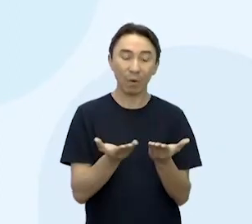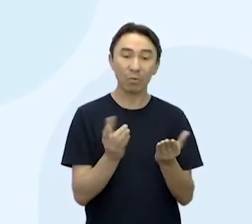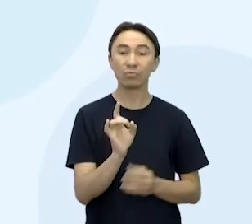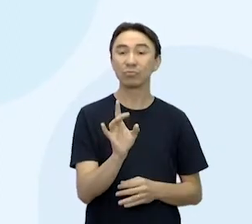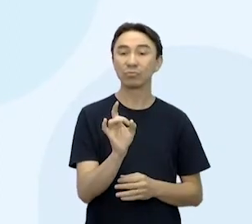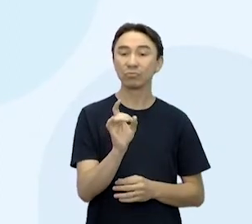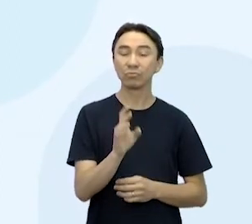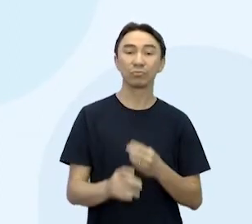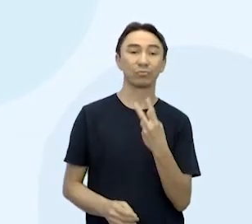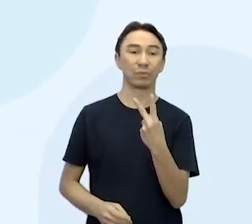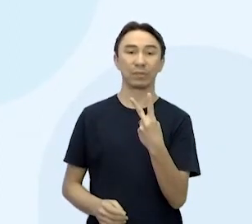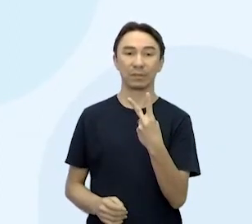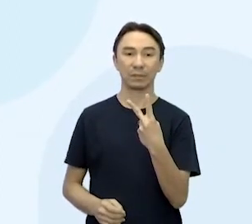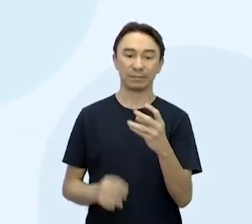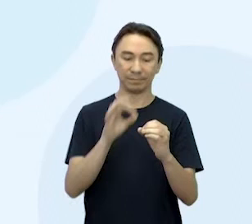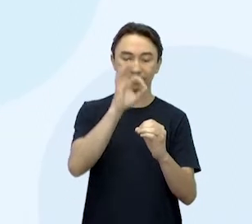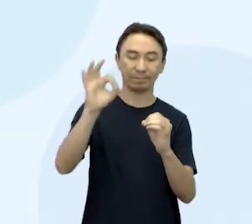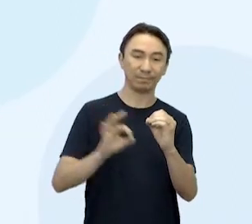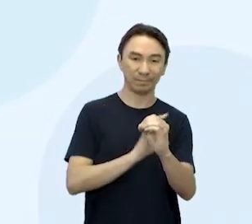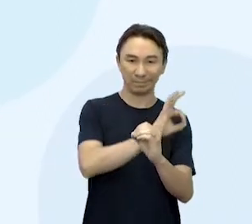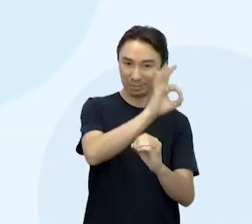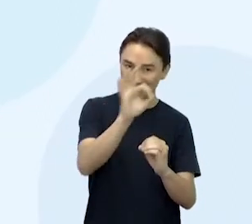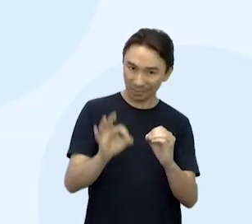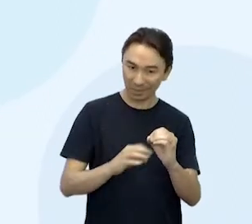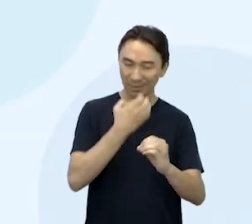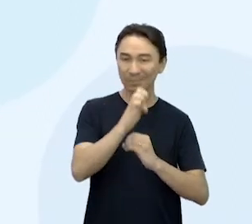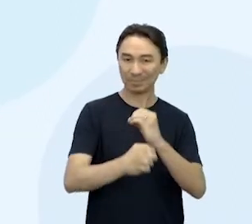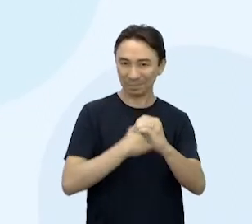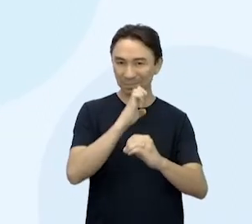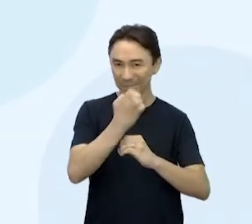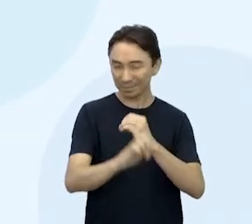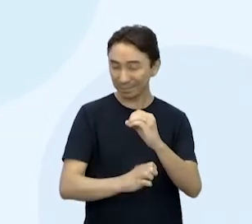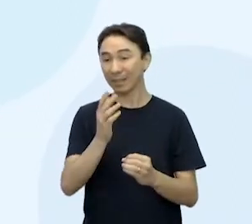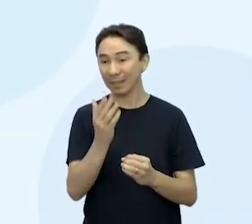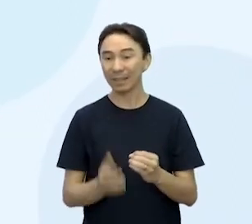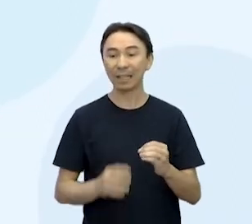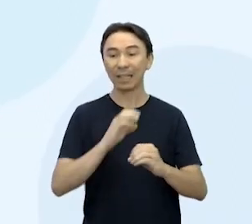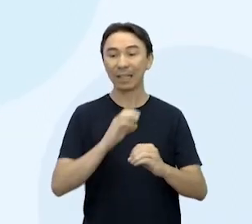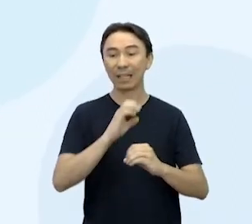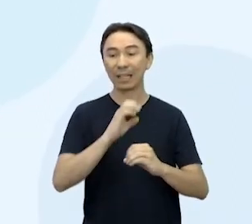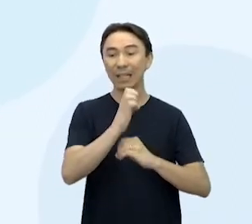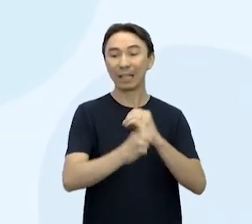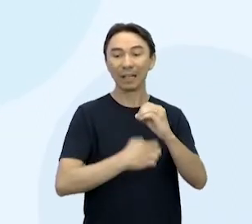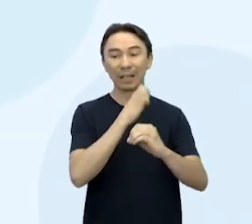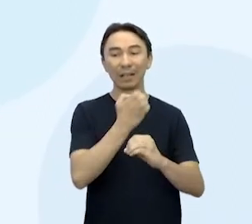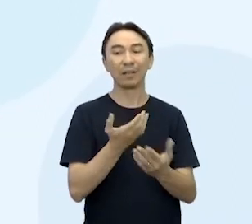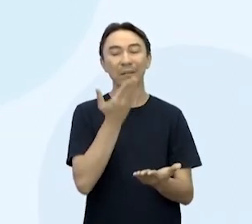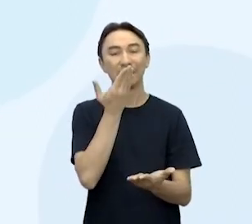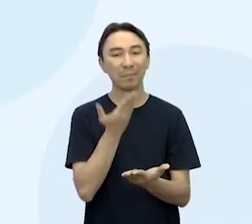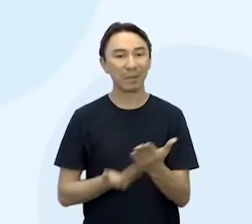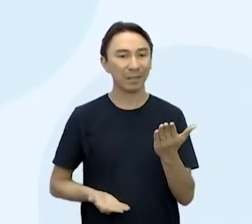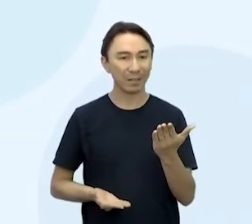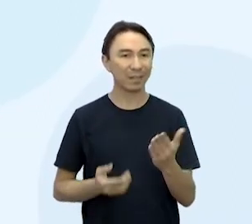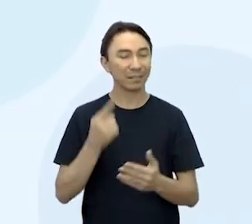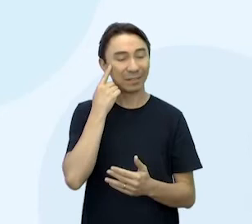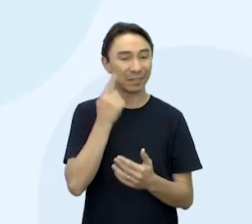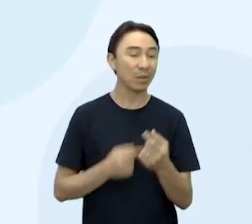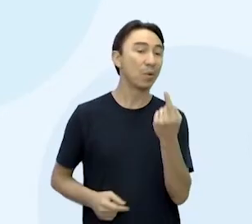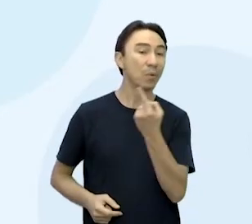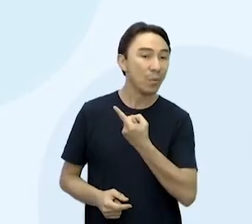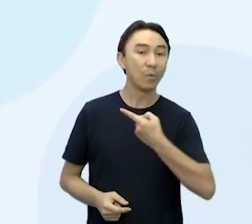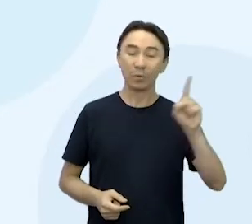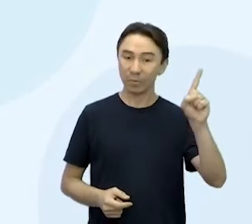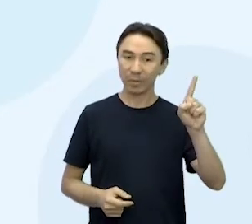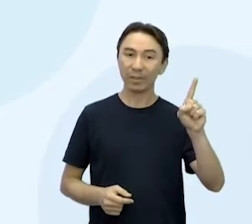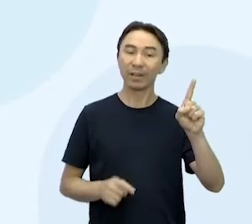camada aqui, ó, ok? E aí, quando ele perde esse elétron, ele fica com 8 na última camada. Então,